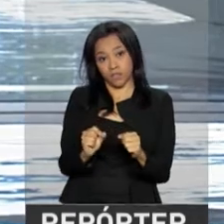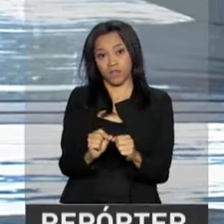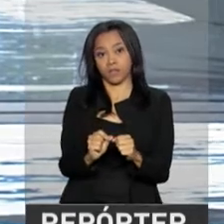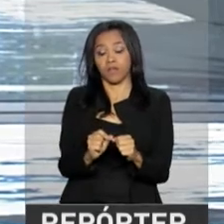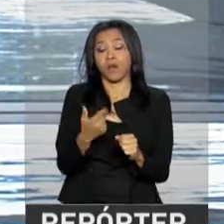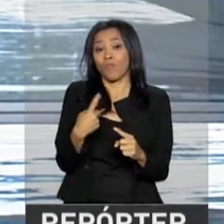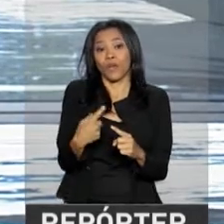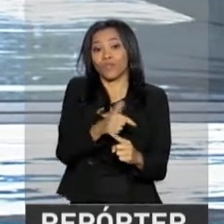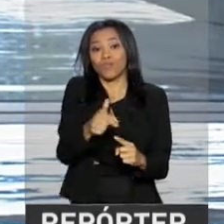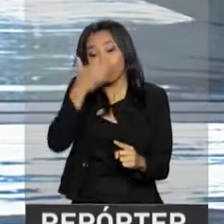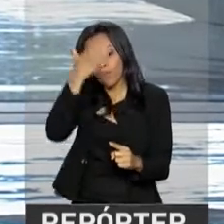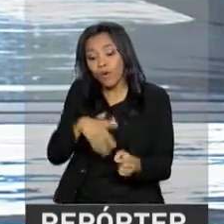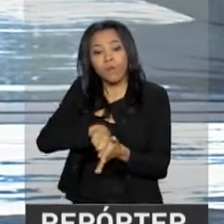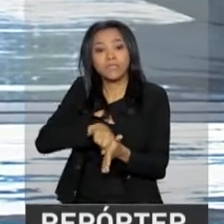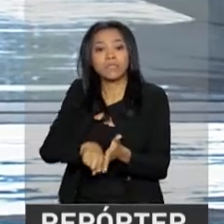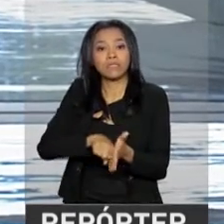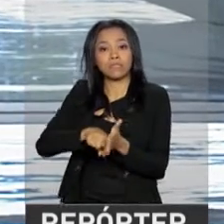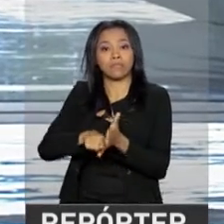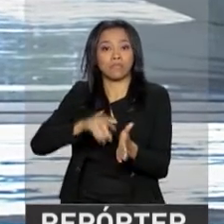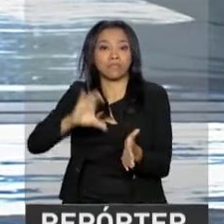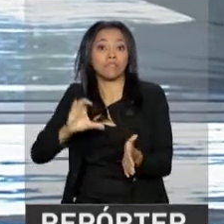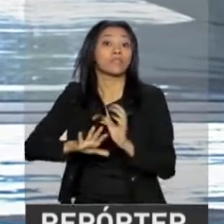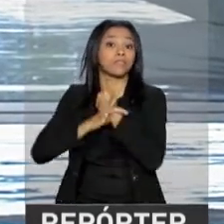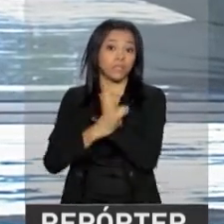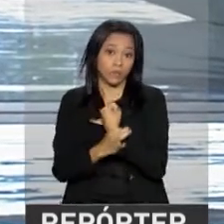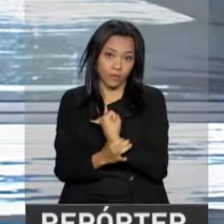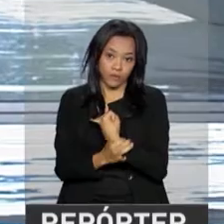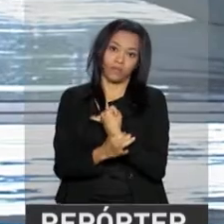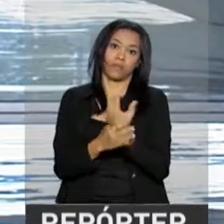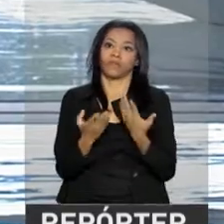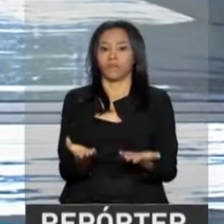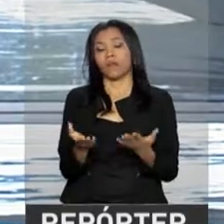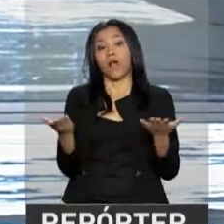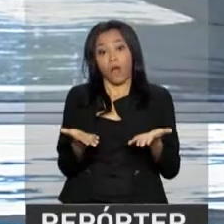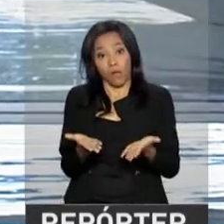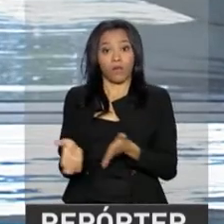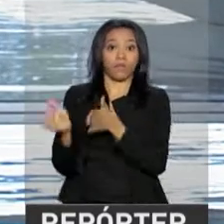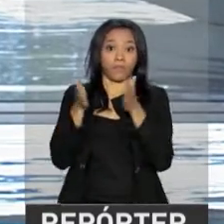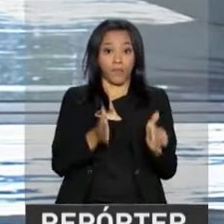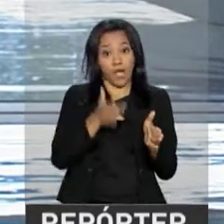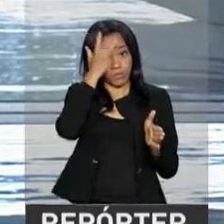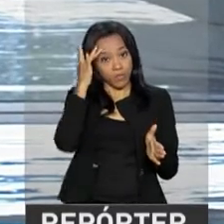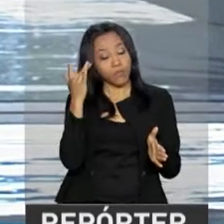havia comprovação científica da segurança e eficácia do transplante. Então, as